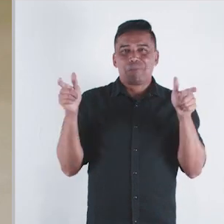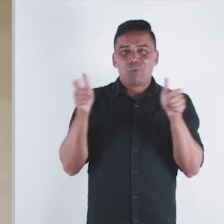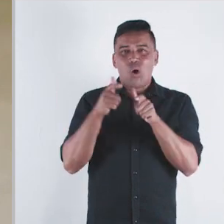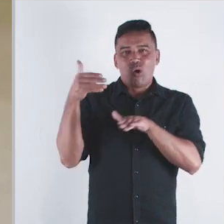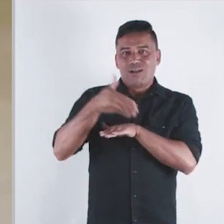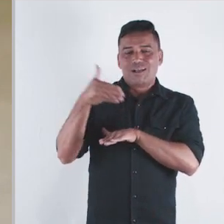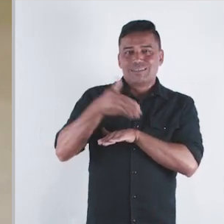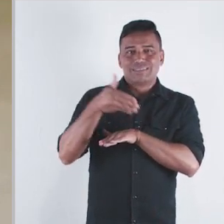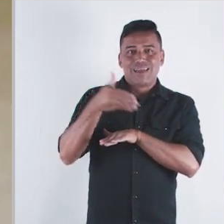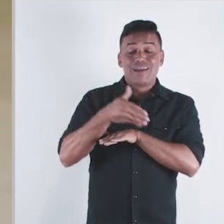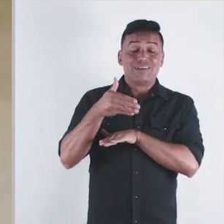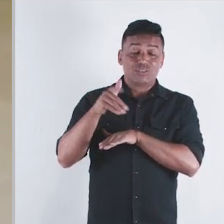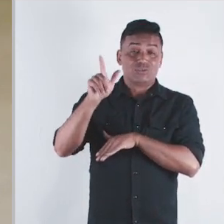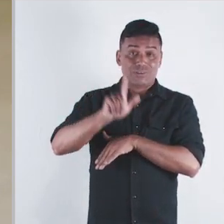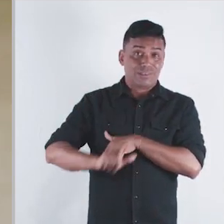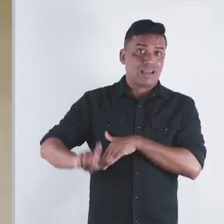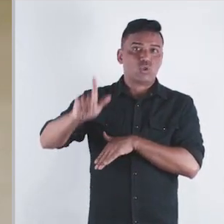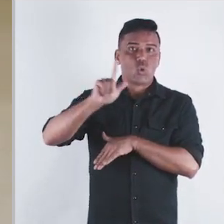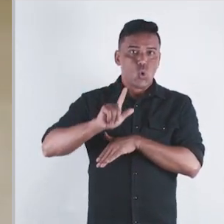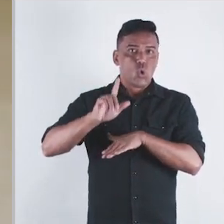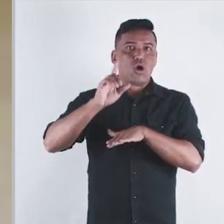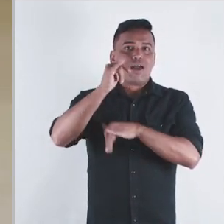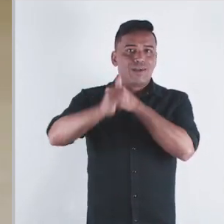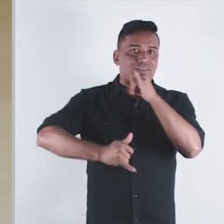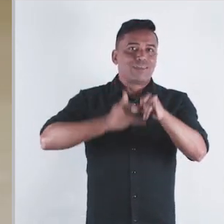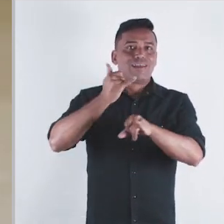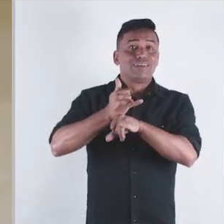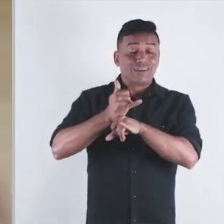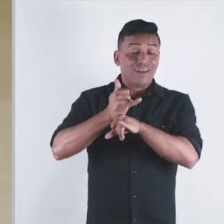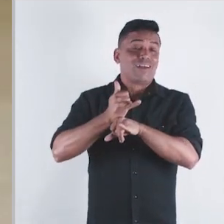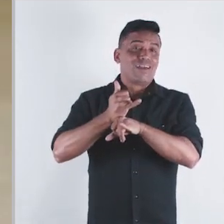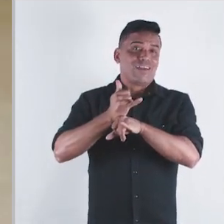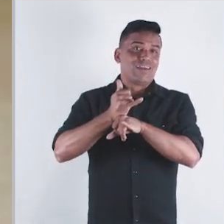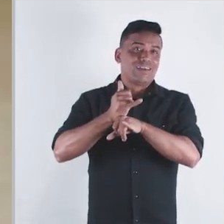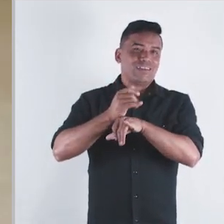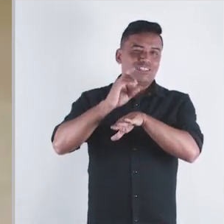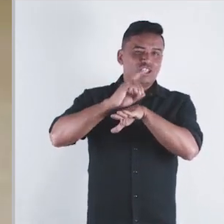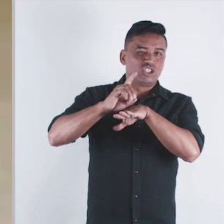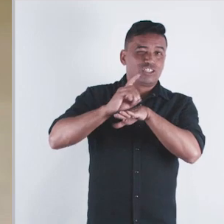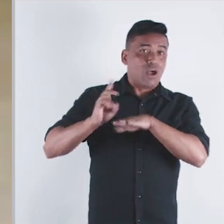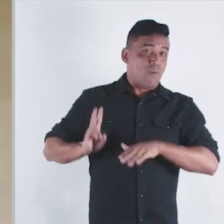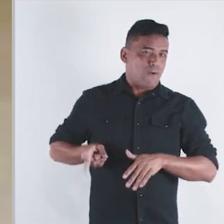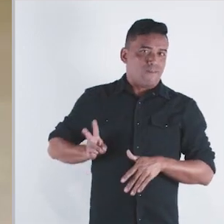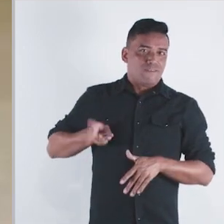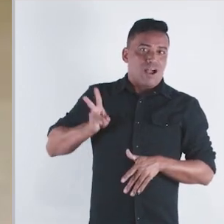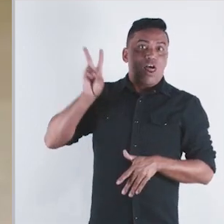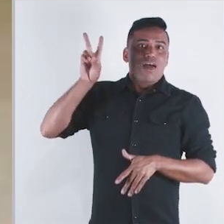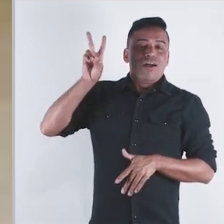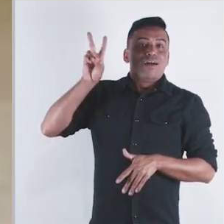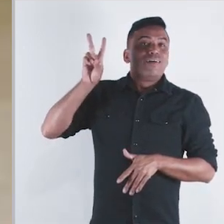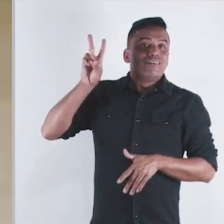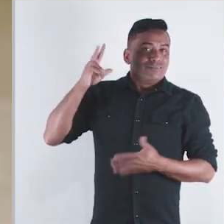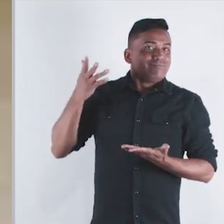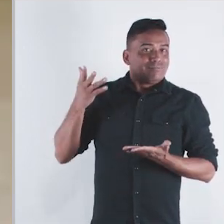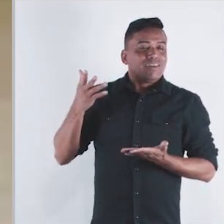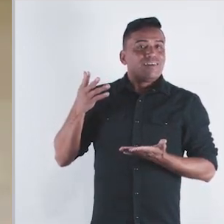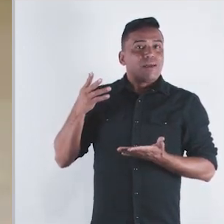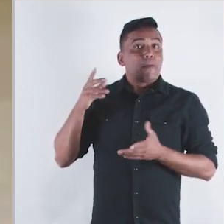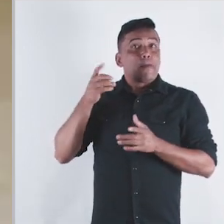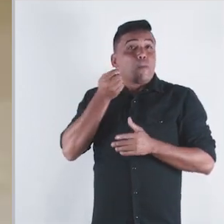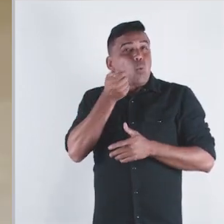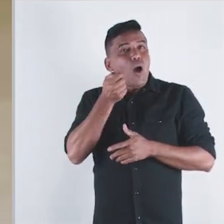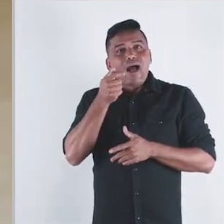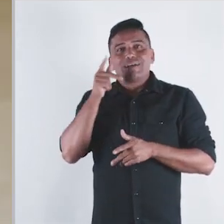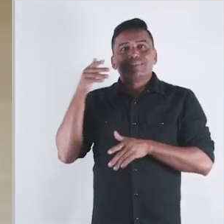menos essa literatura digital mais valorizada, que a gente estava falando antes, né? Ela ainda tem um público